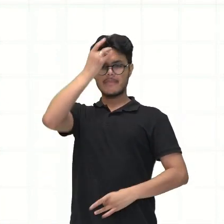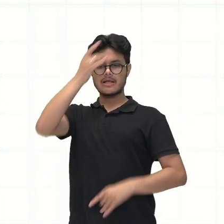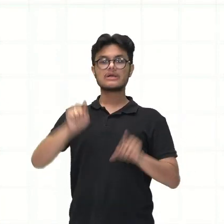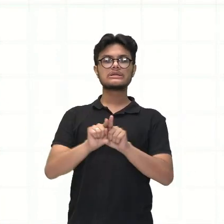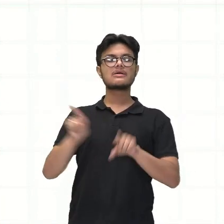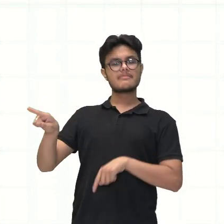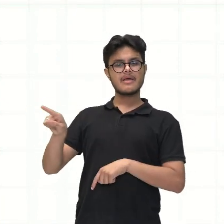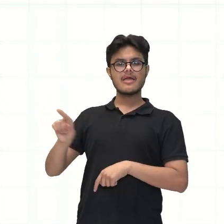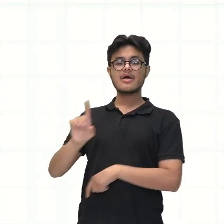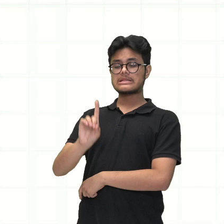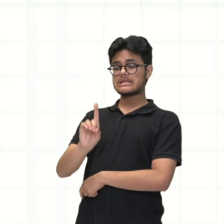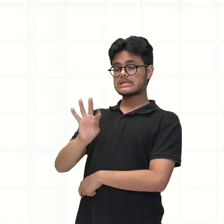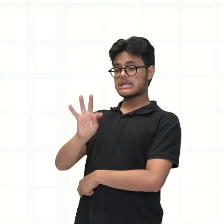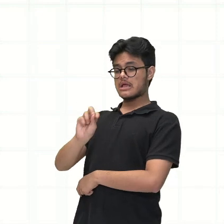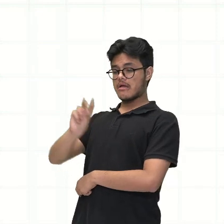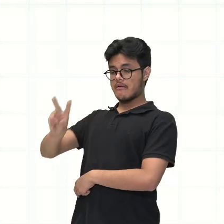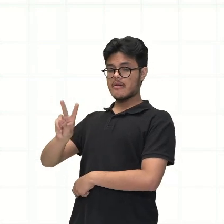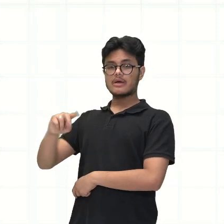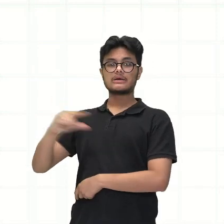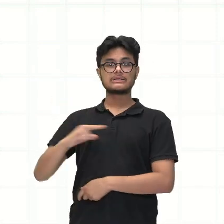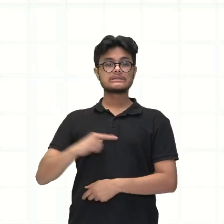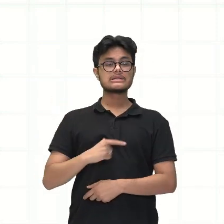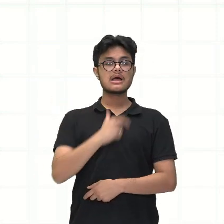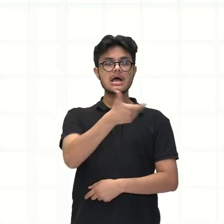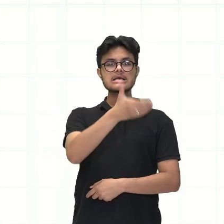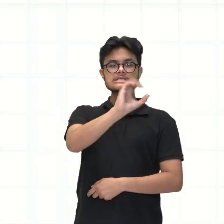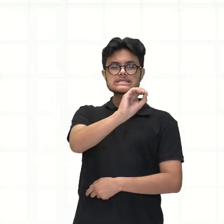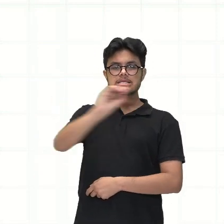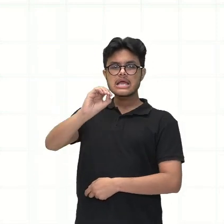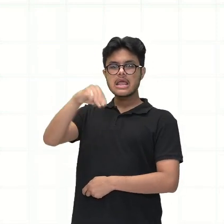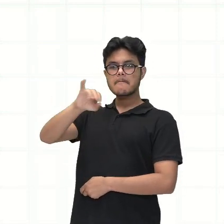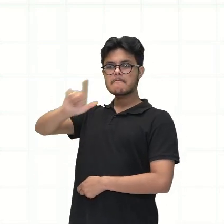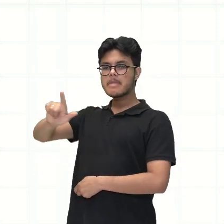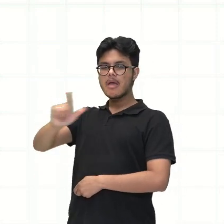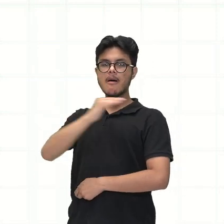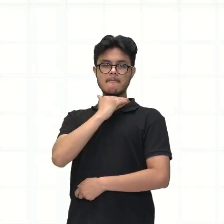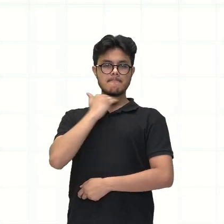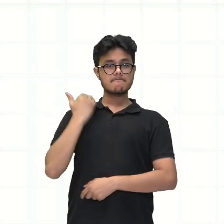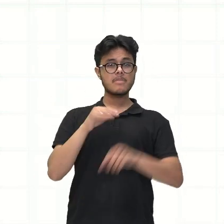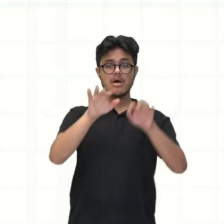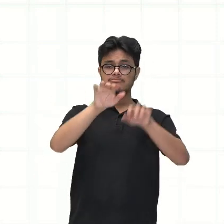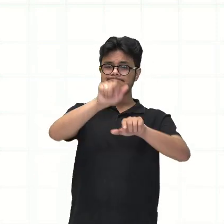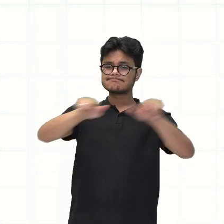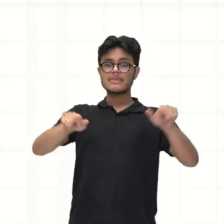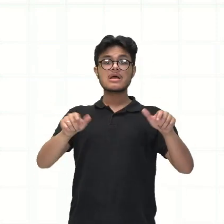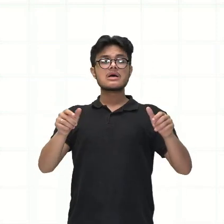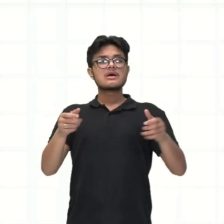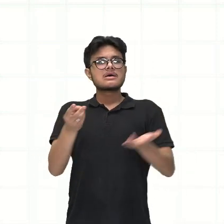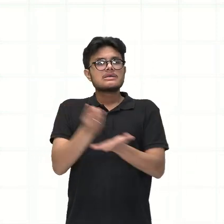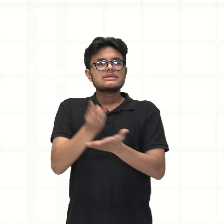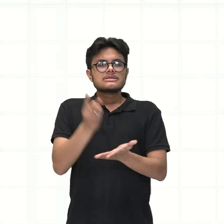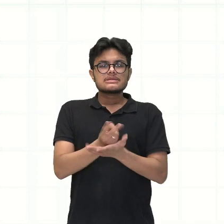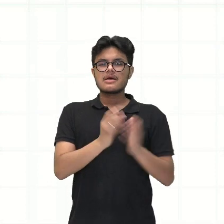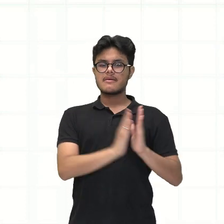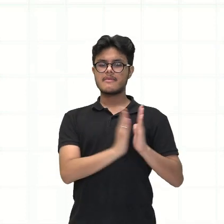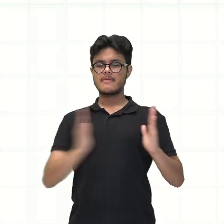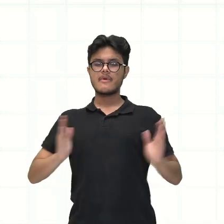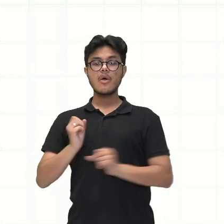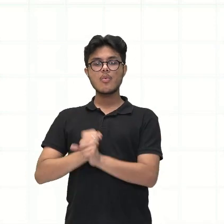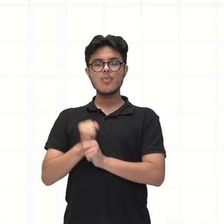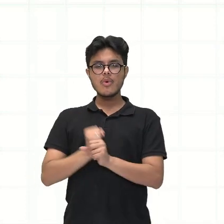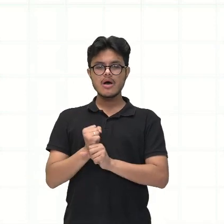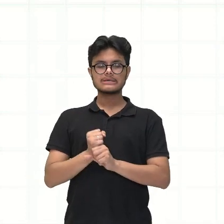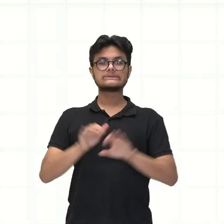DTV, né? E causa mais de 100 mil mortes por ano em todo o mundo. E a maioria dessas